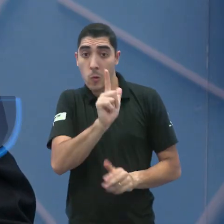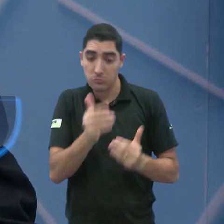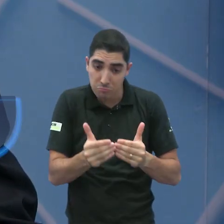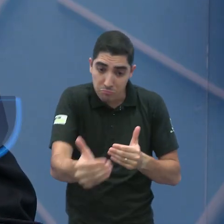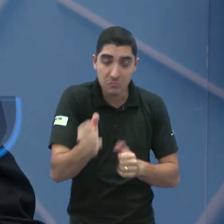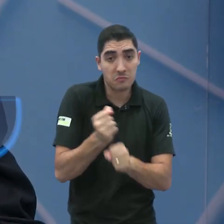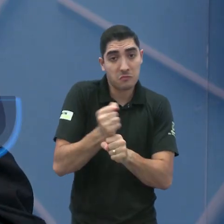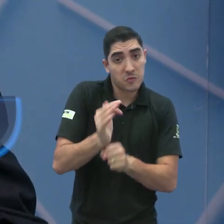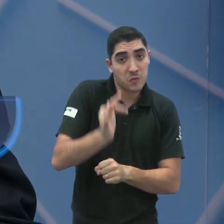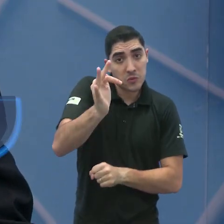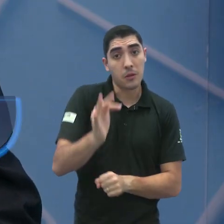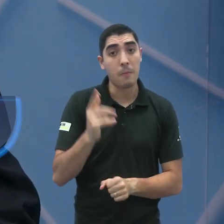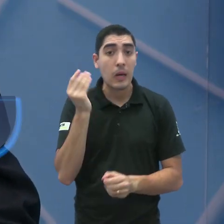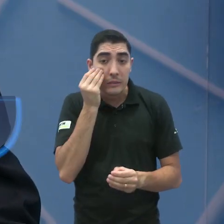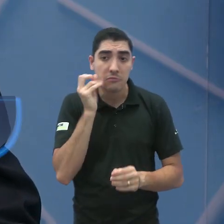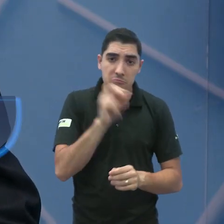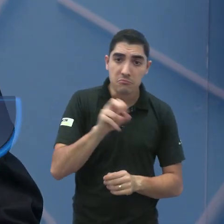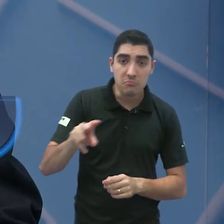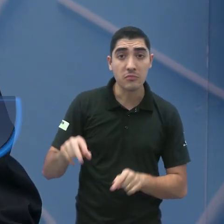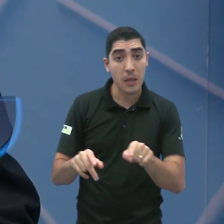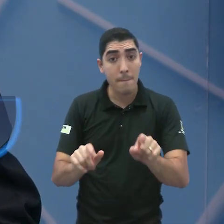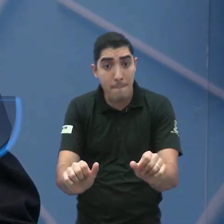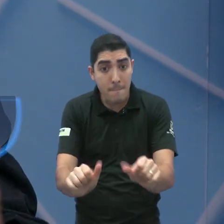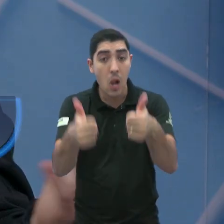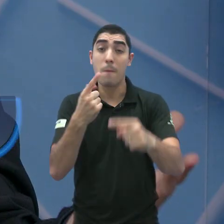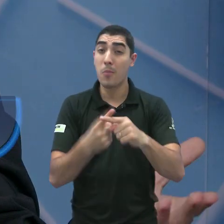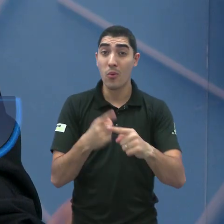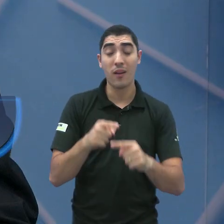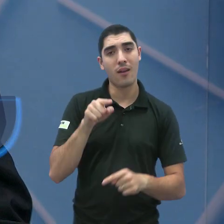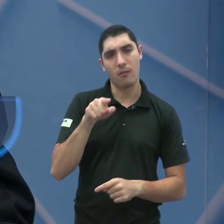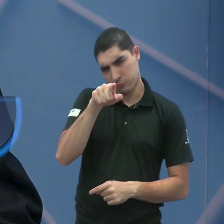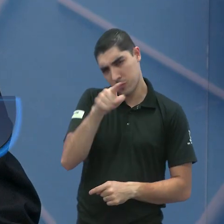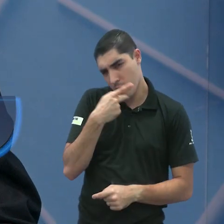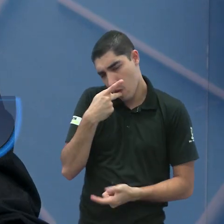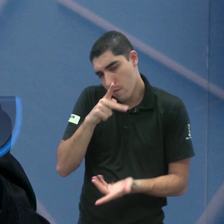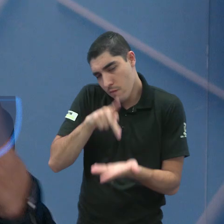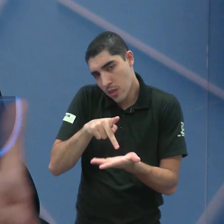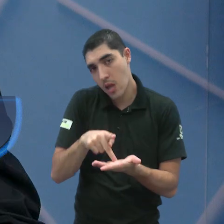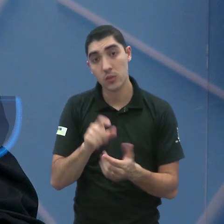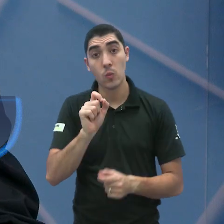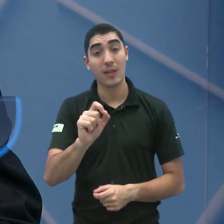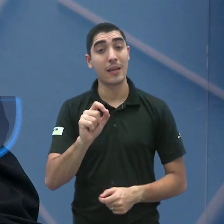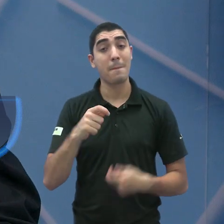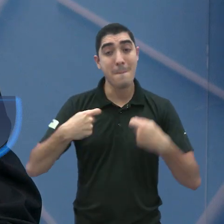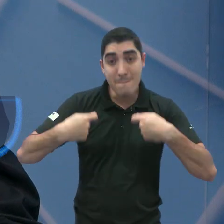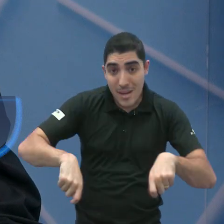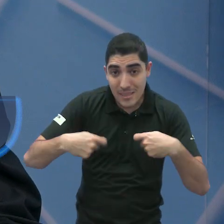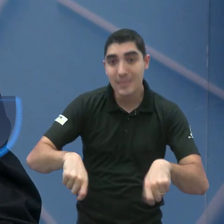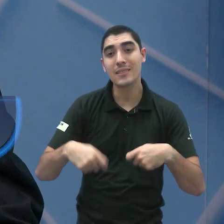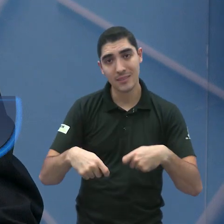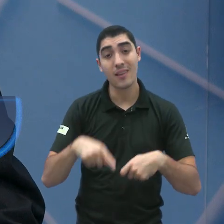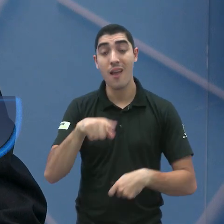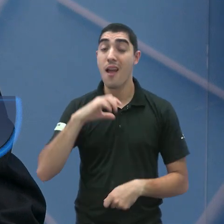anos aí e a gente consiga ver isso em prática o quanto antes, porque é o que você mesmo disse, né, Rafael? É algo que a gente precisa agir